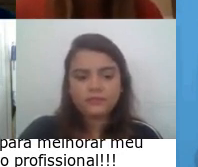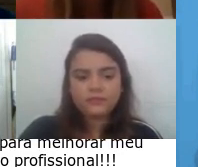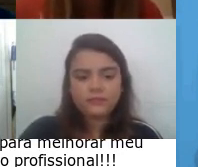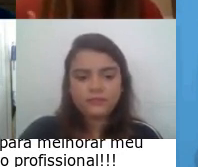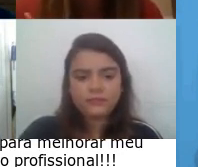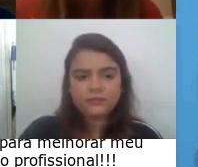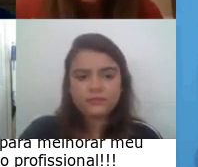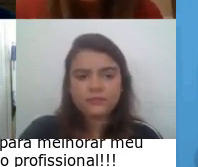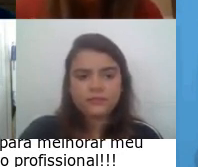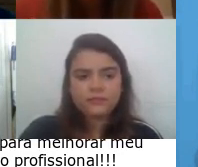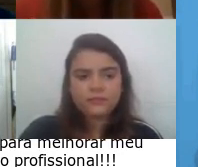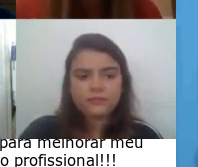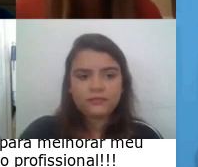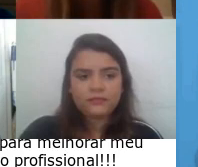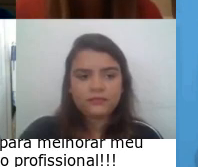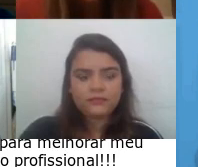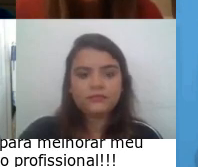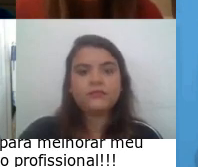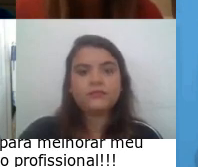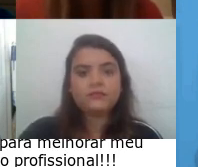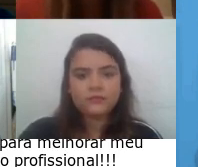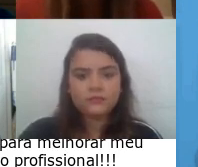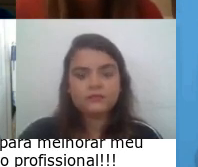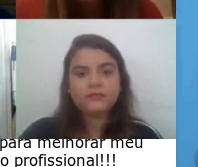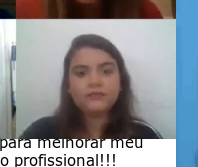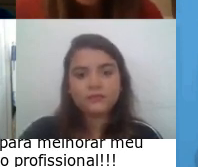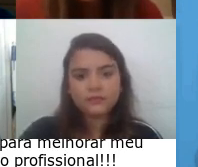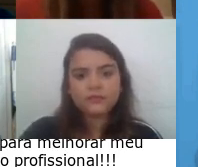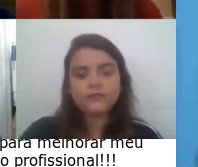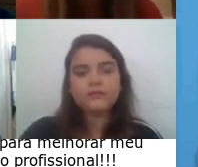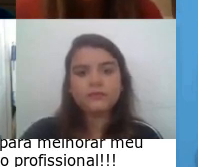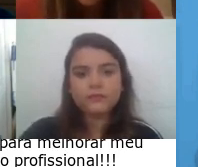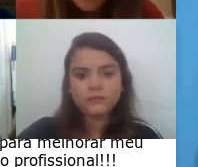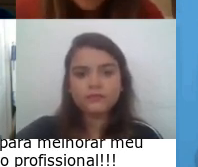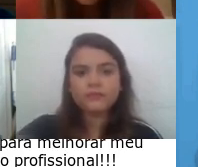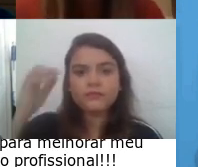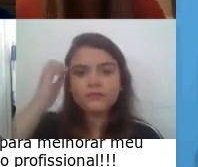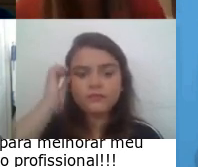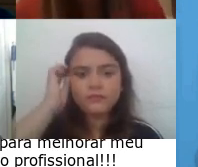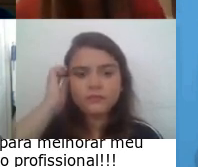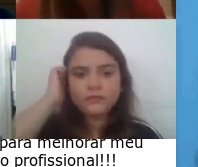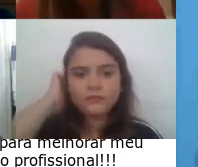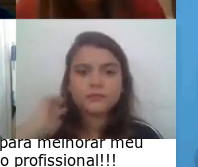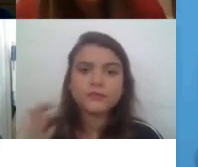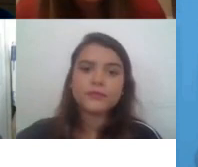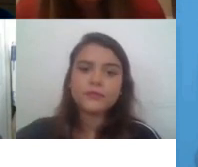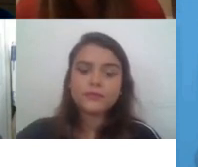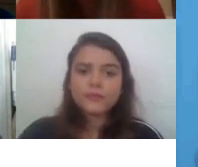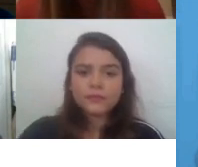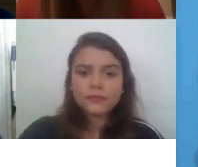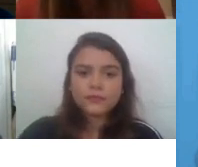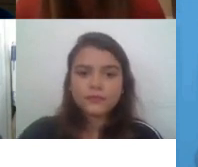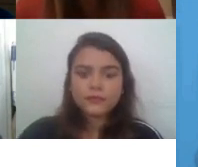doença é pra além do diagnóstico e pra além do tratamento a gente forma vínculo a gente fortalece se fortalece enquanto